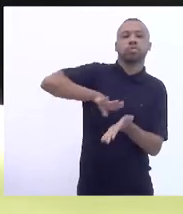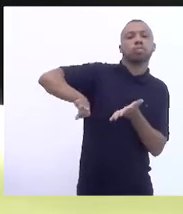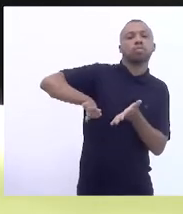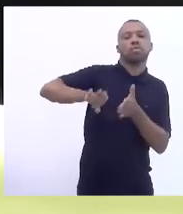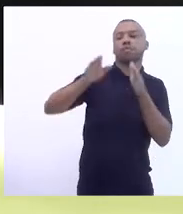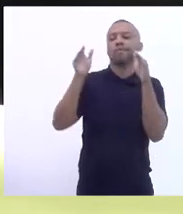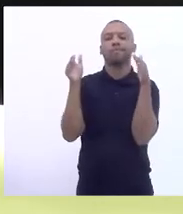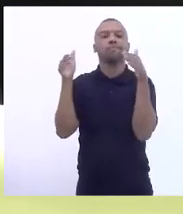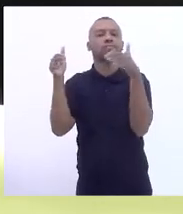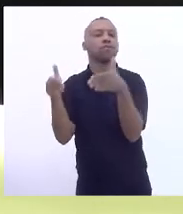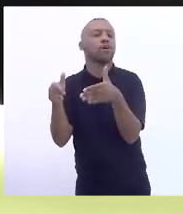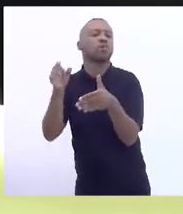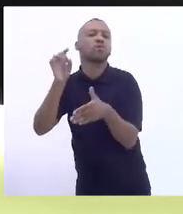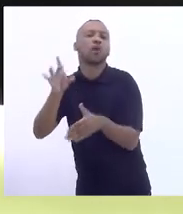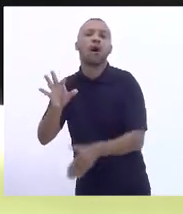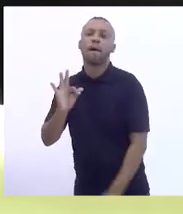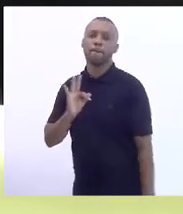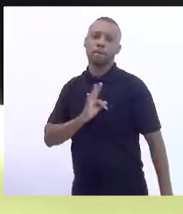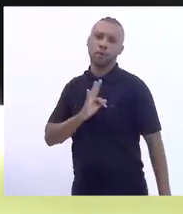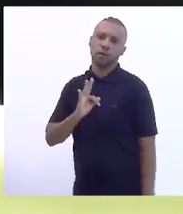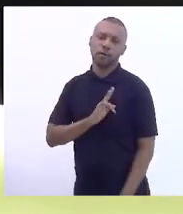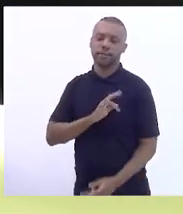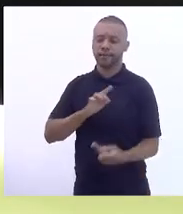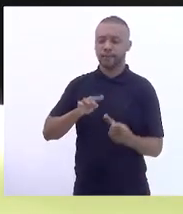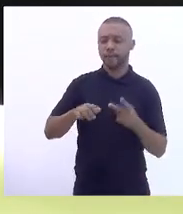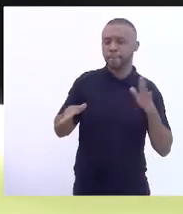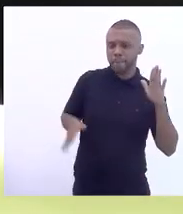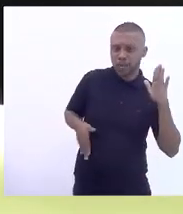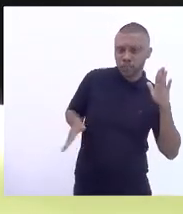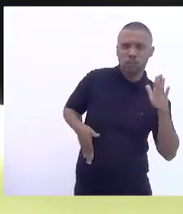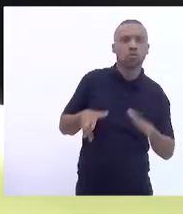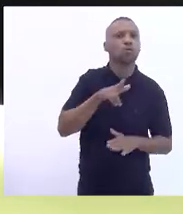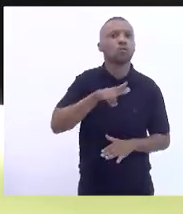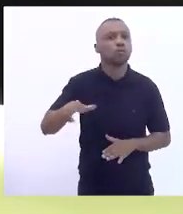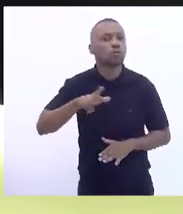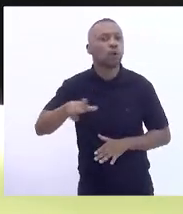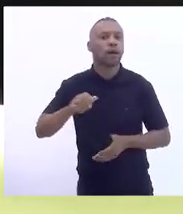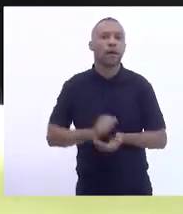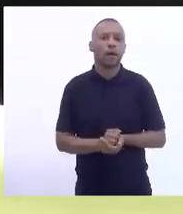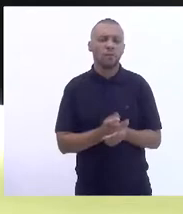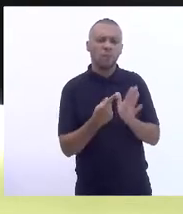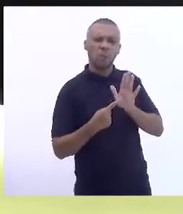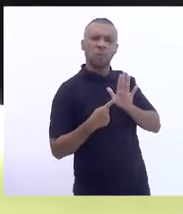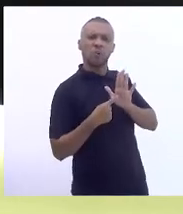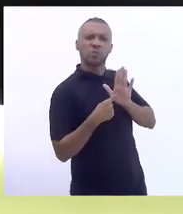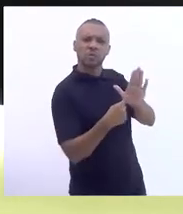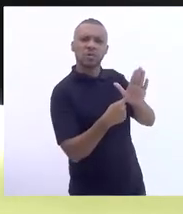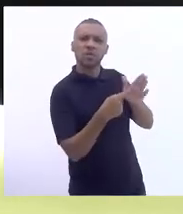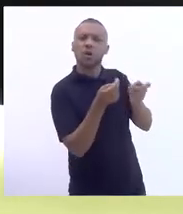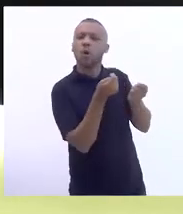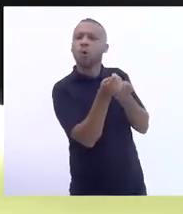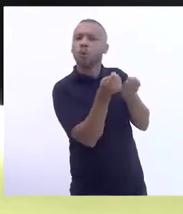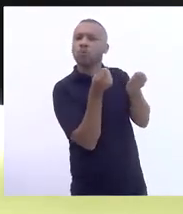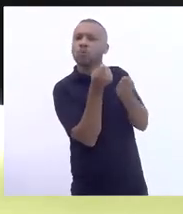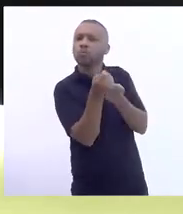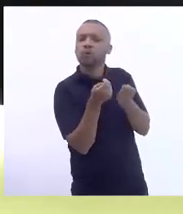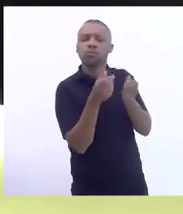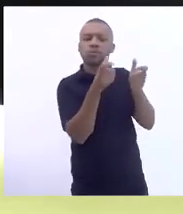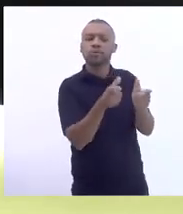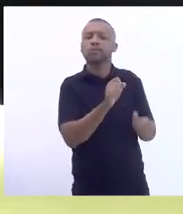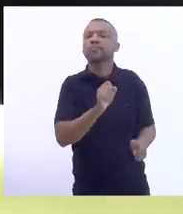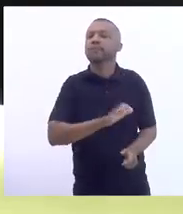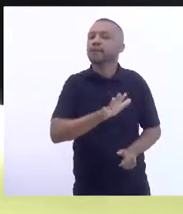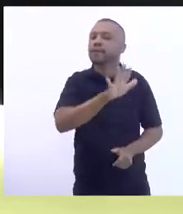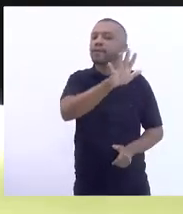restrito a polícia e bandido a ostensividade a controle dos territórios de